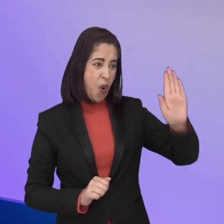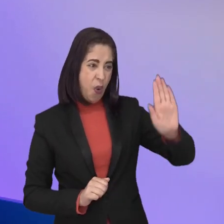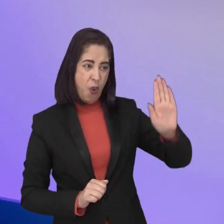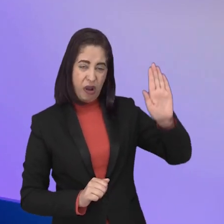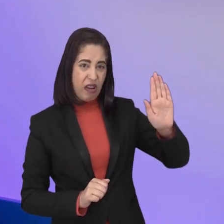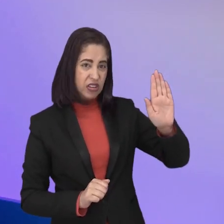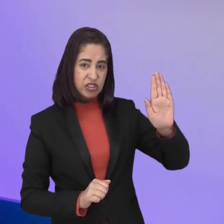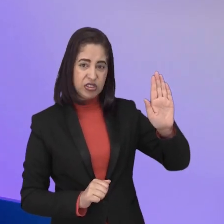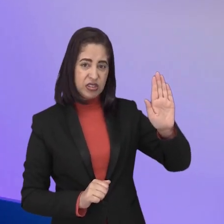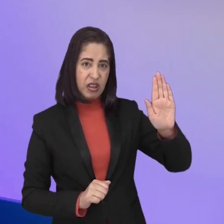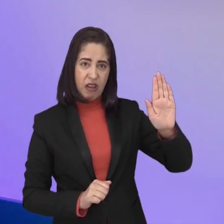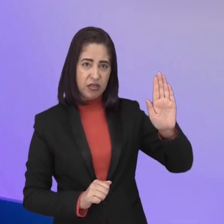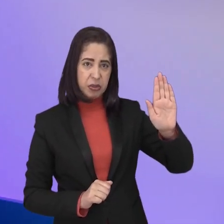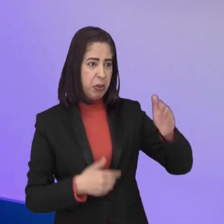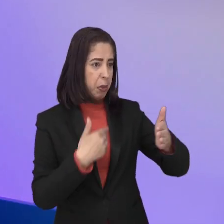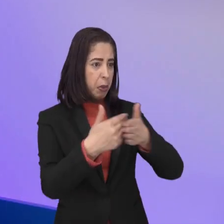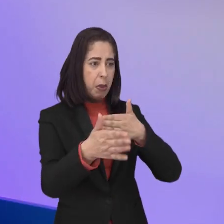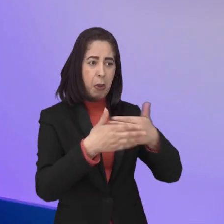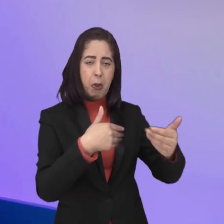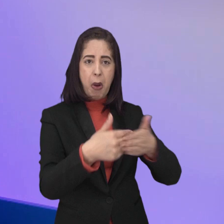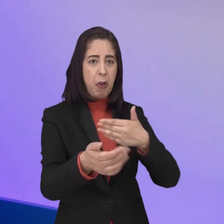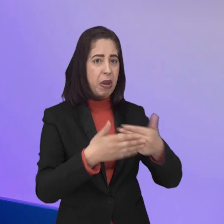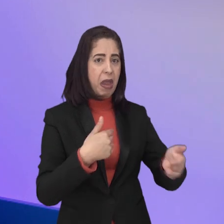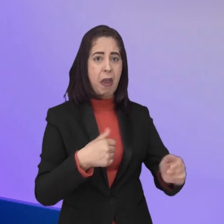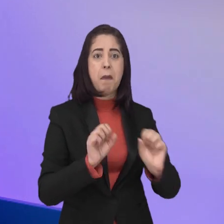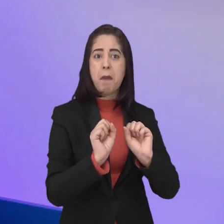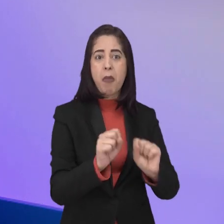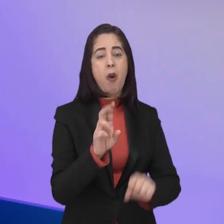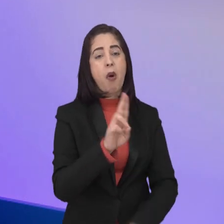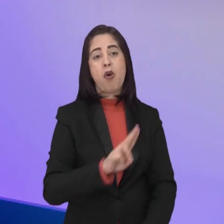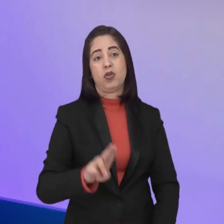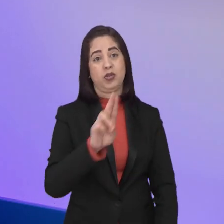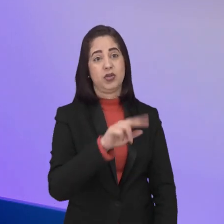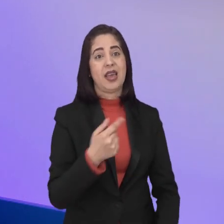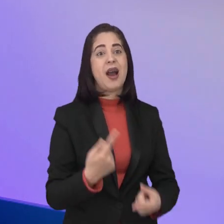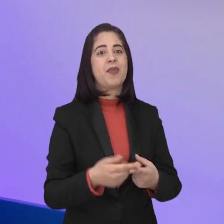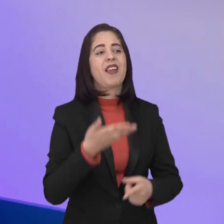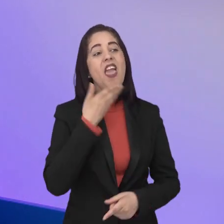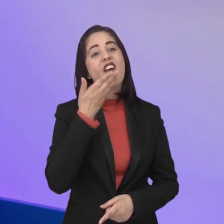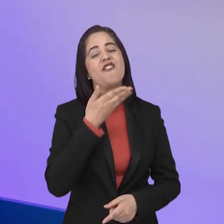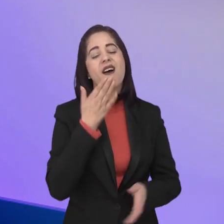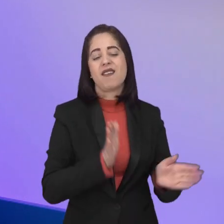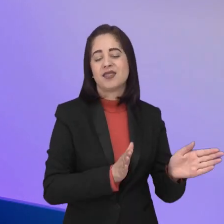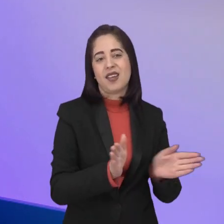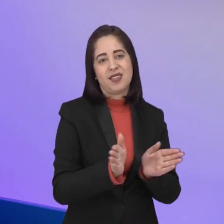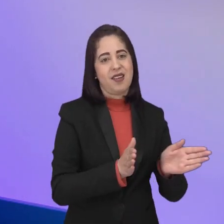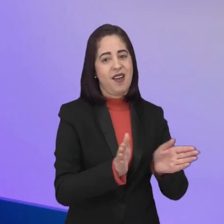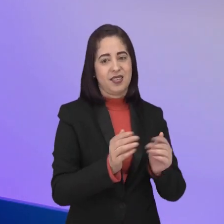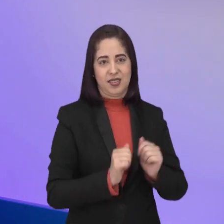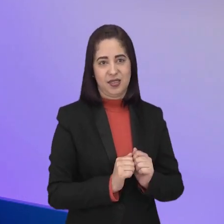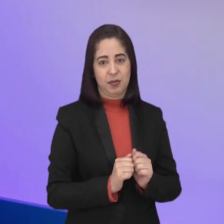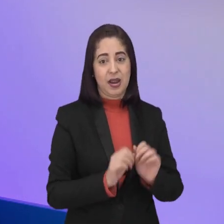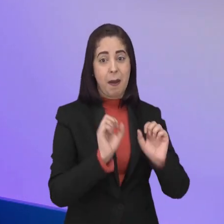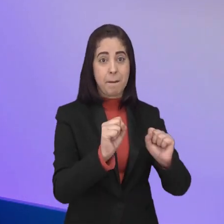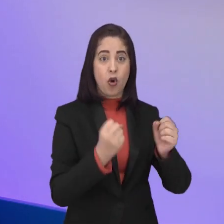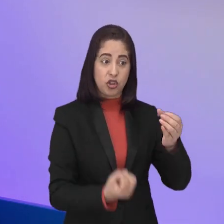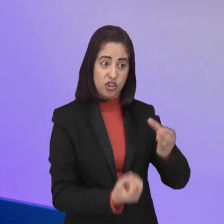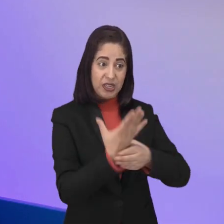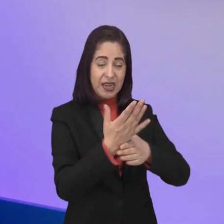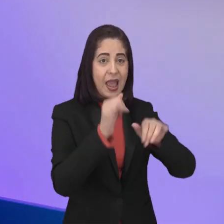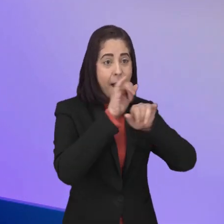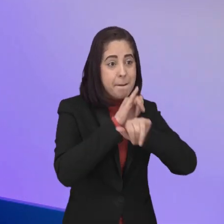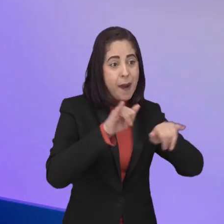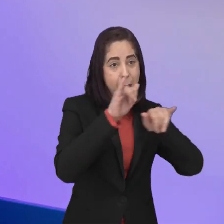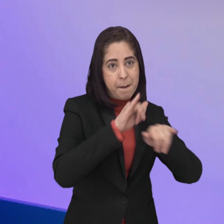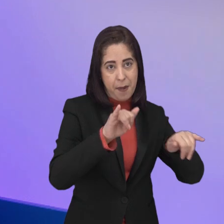de candidato, não precisa ser rico, tá? Qualquer tipo de candidato, ele tem acesso a esse conteúdo, ele pode produzir